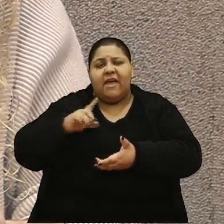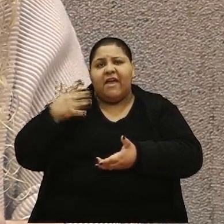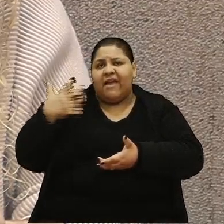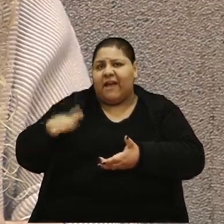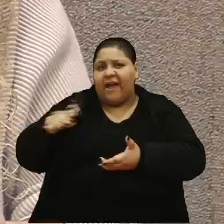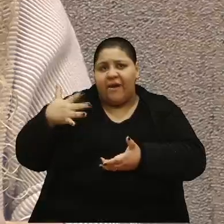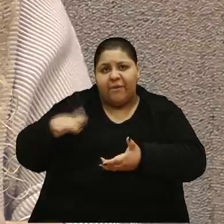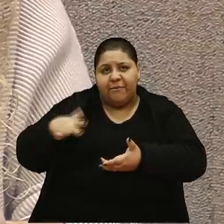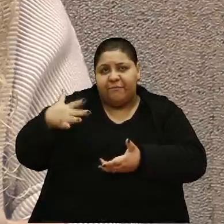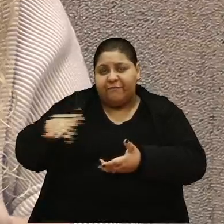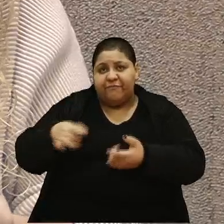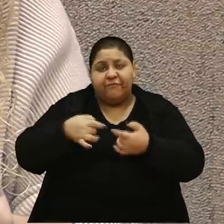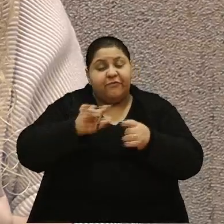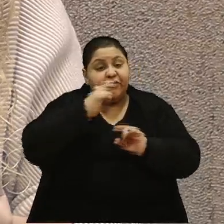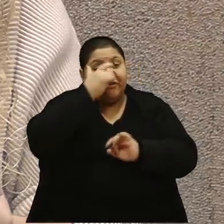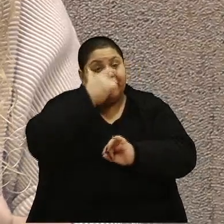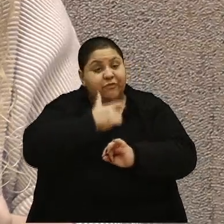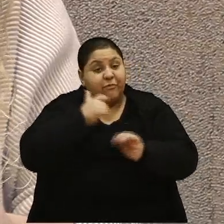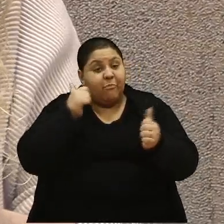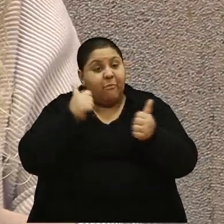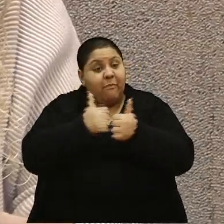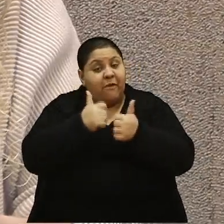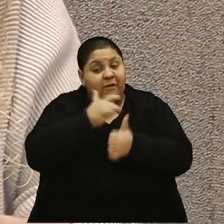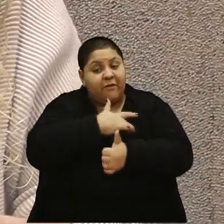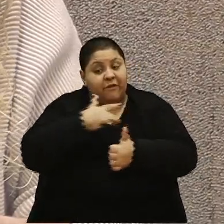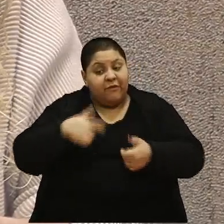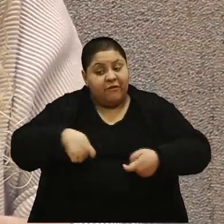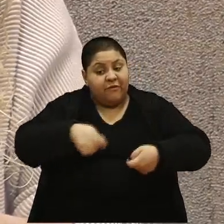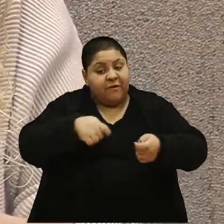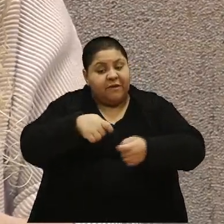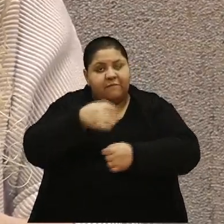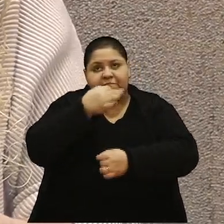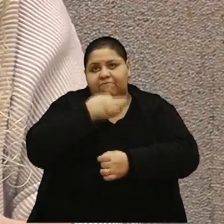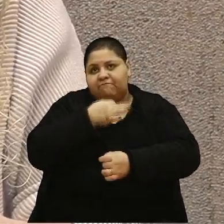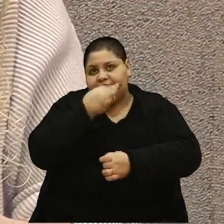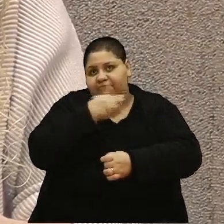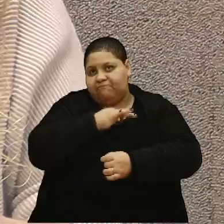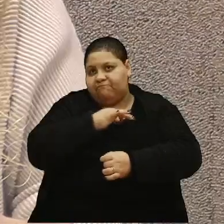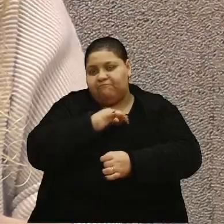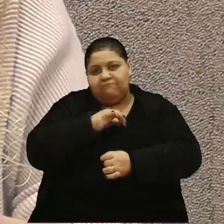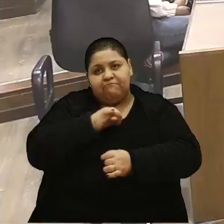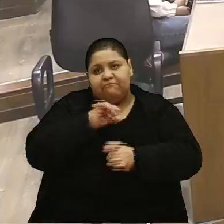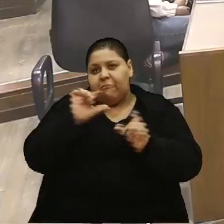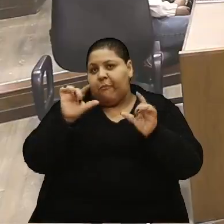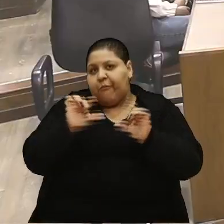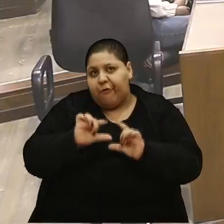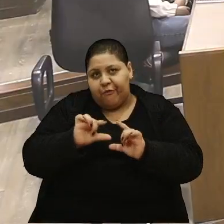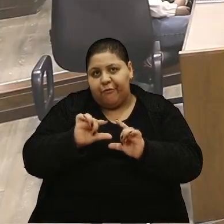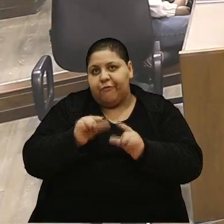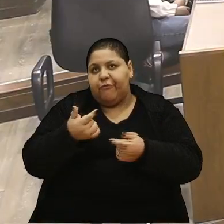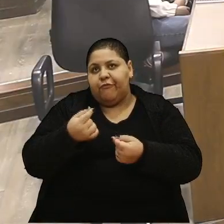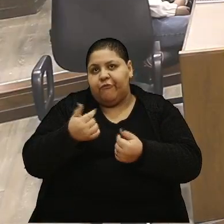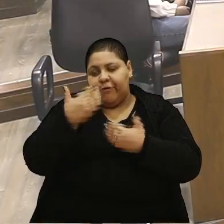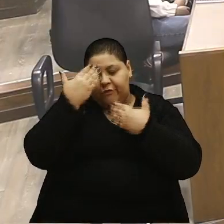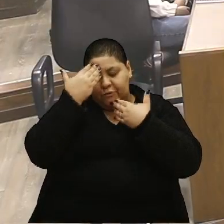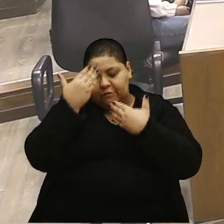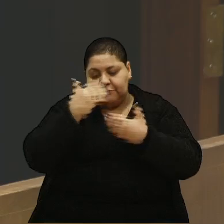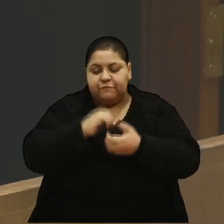é barato, mas eu acho que perto do que a saúde gasta aqui em Caxias, seria irrisório. Obrigado, vereador. Obrigado,